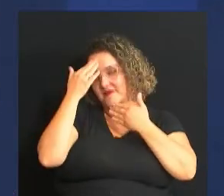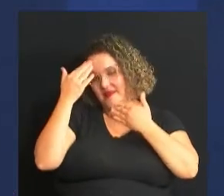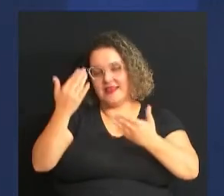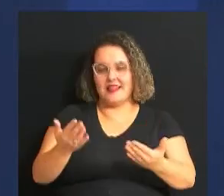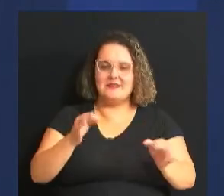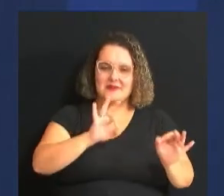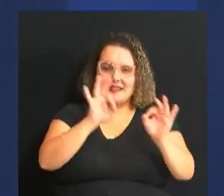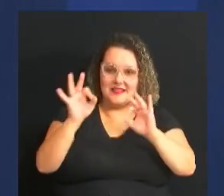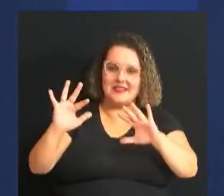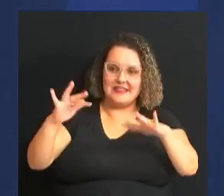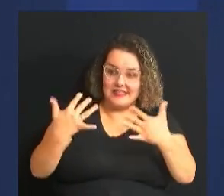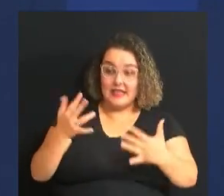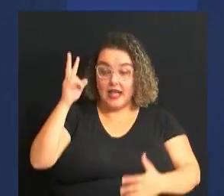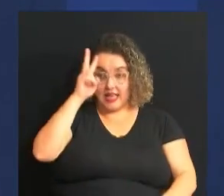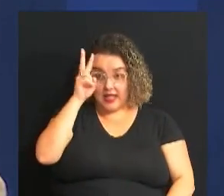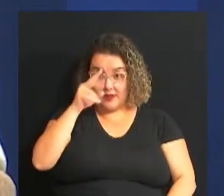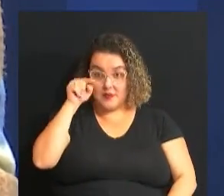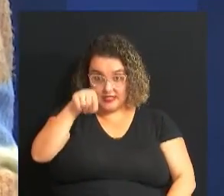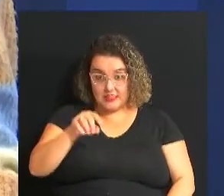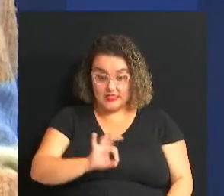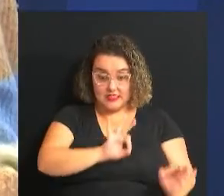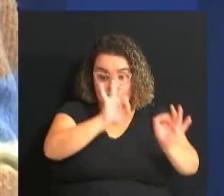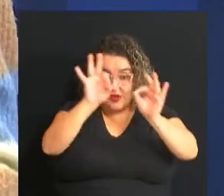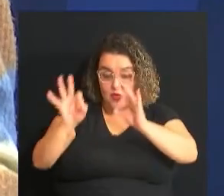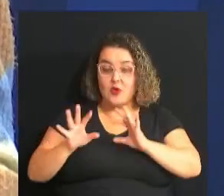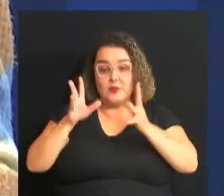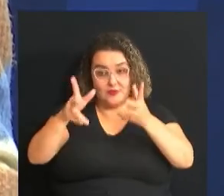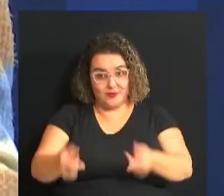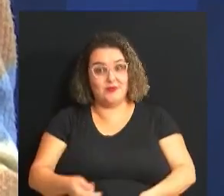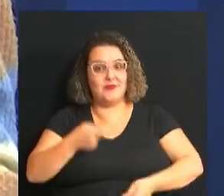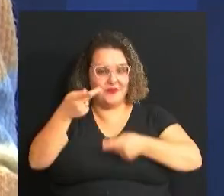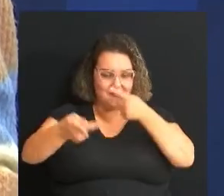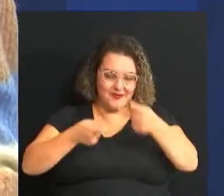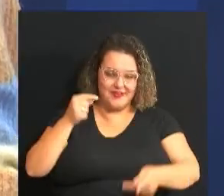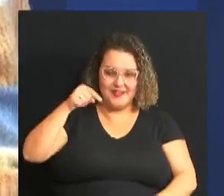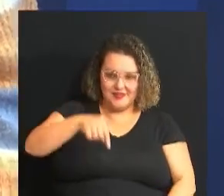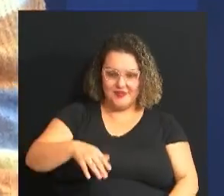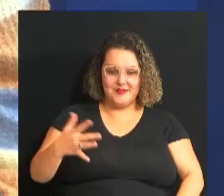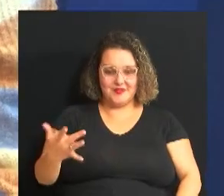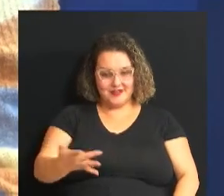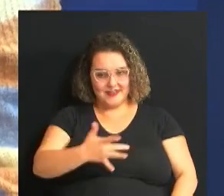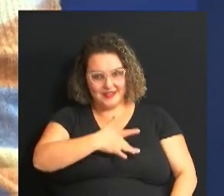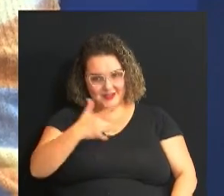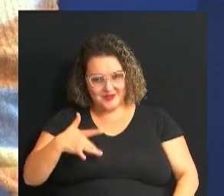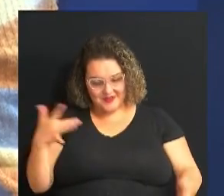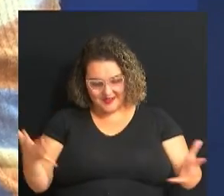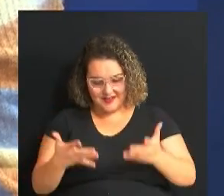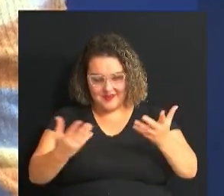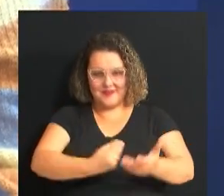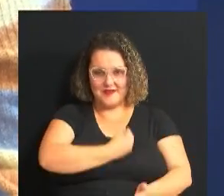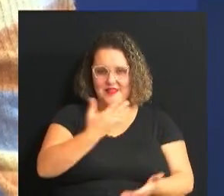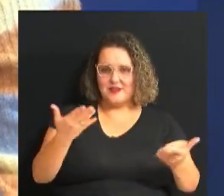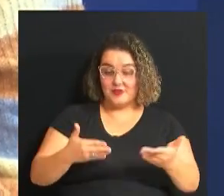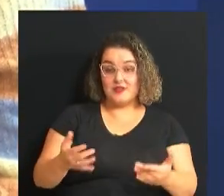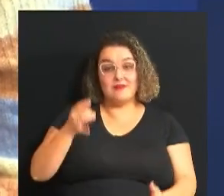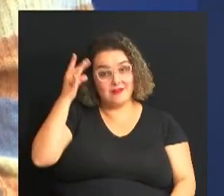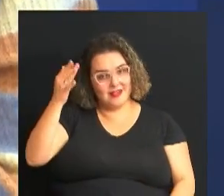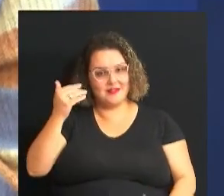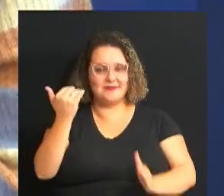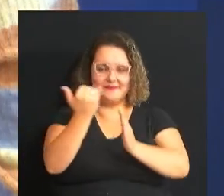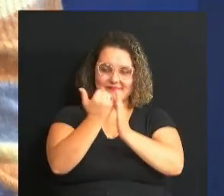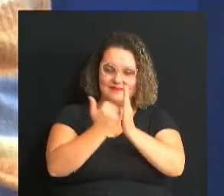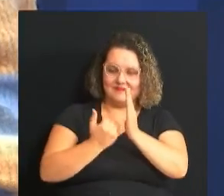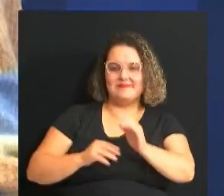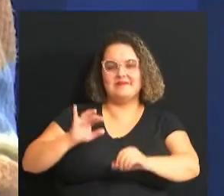companhia e audiência. Lembrando que se quiser rever tudo que foi falado no Saúde é Vida de hoje, é muito fácil, é só entrar nas nossas redes